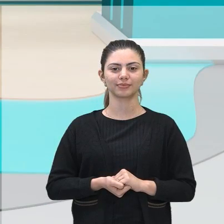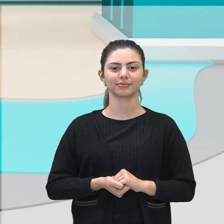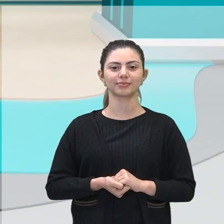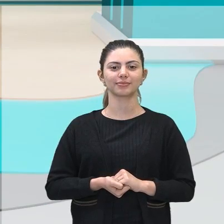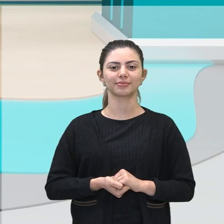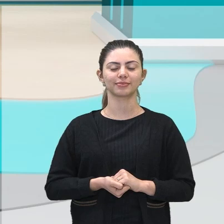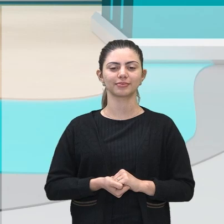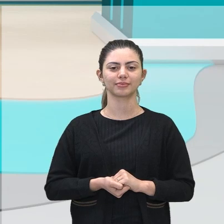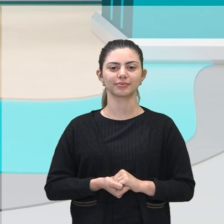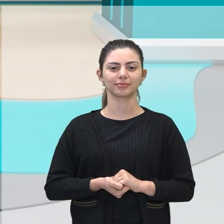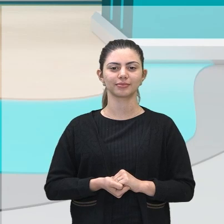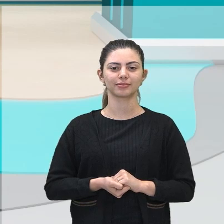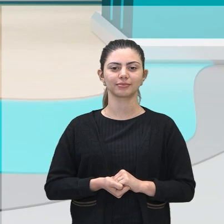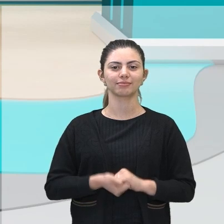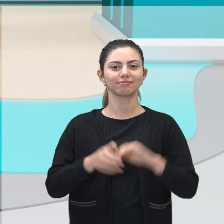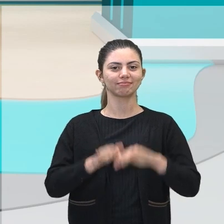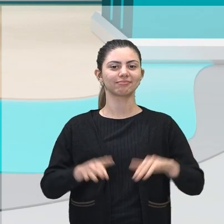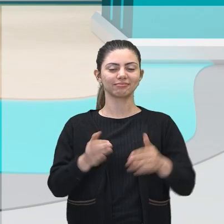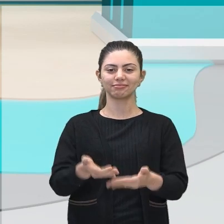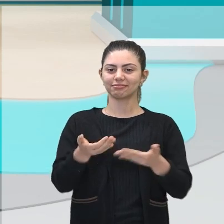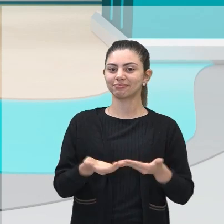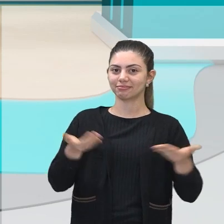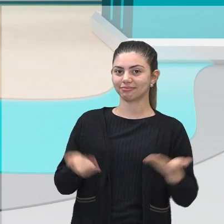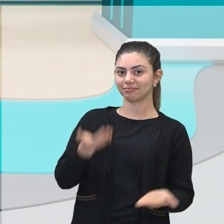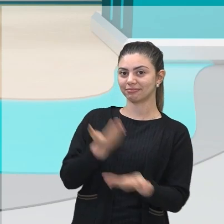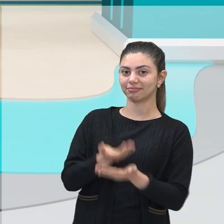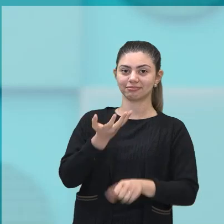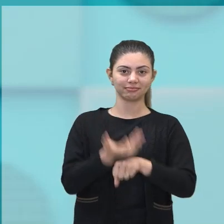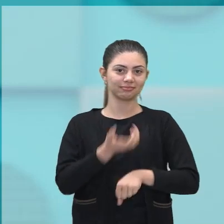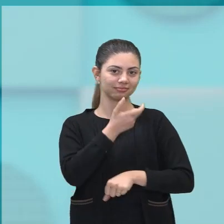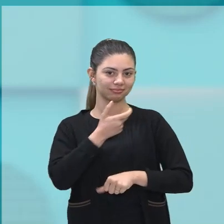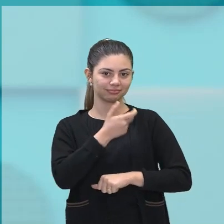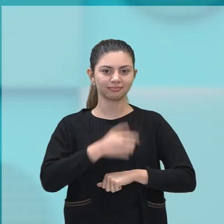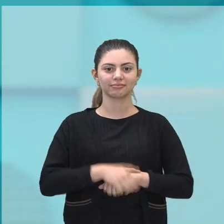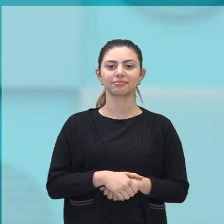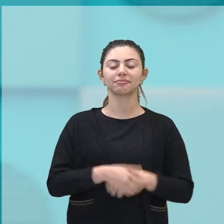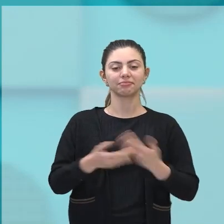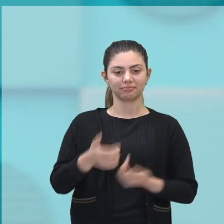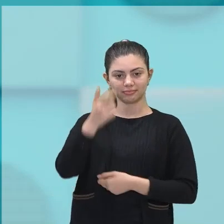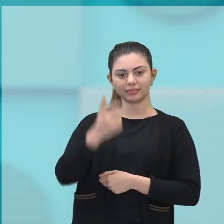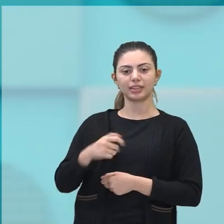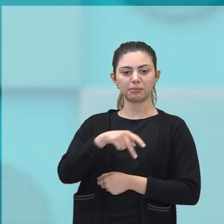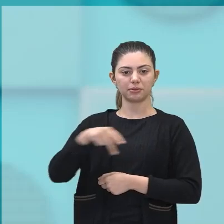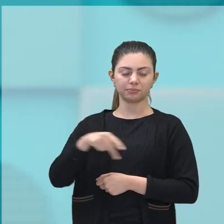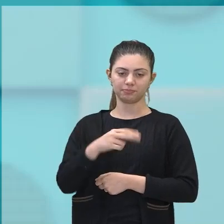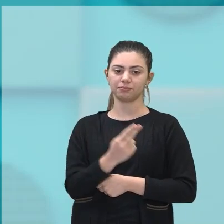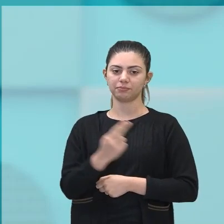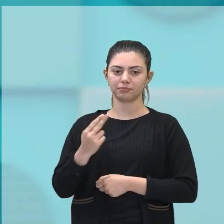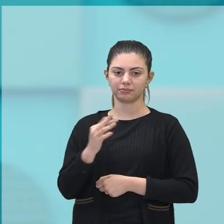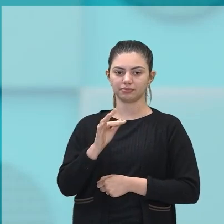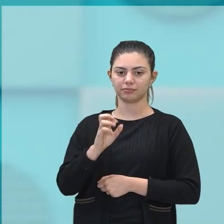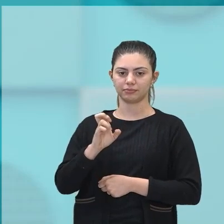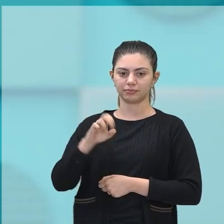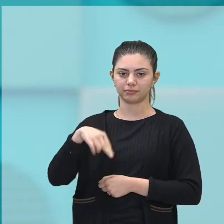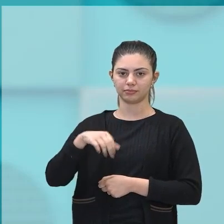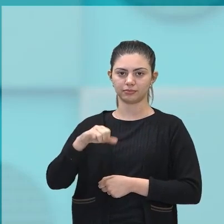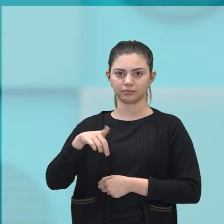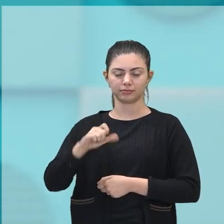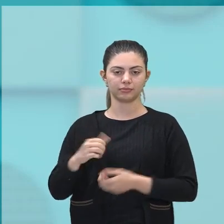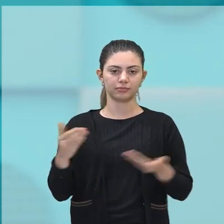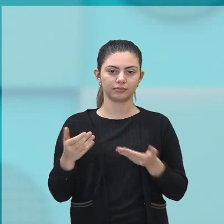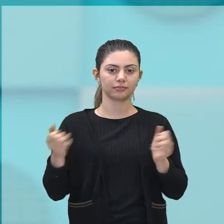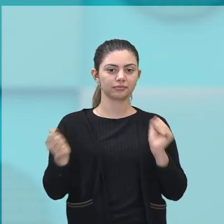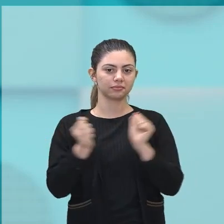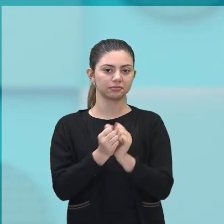everyone, you're welcome. Sejam bem-vindos a mais uma aula de língua inglesa. Eu sou a teacher Fernanda Gurgel, vamos estar juntos na nossa